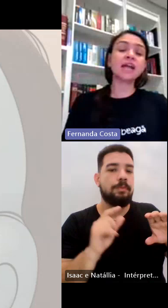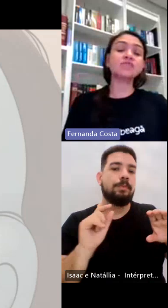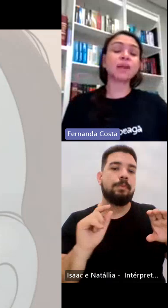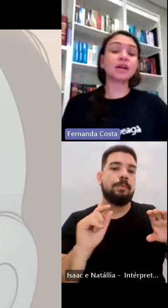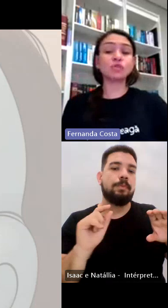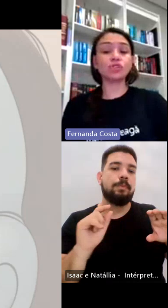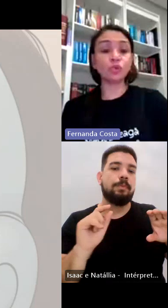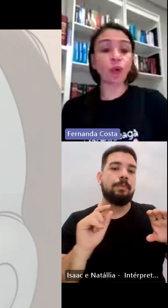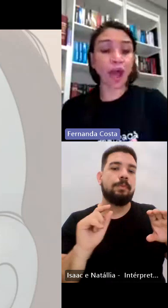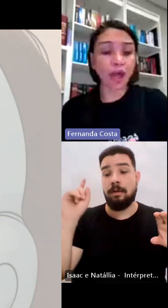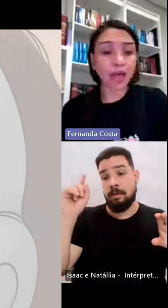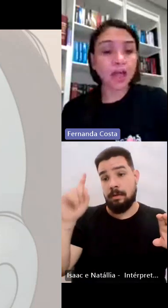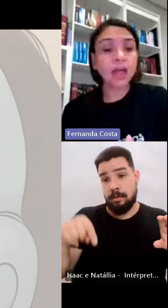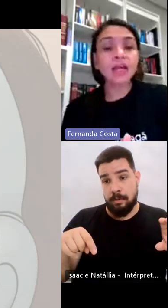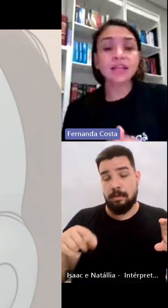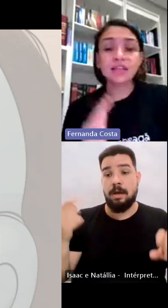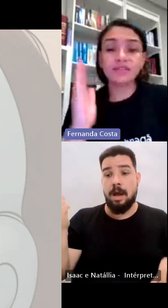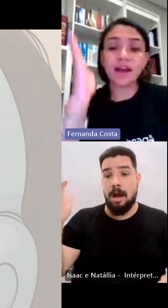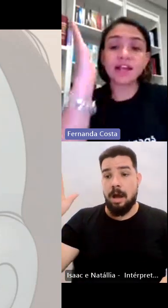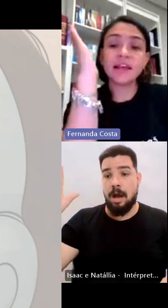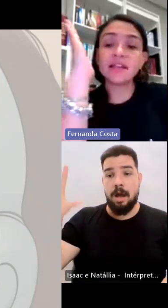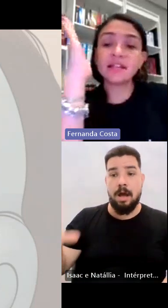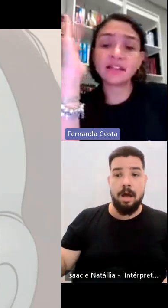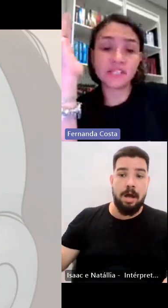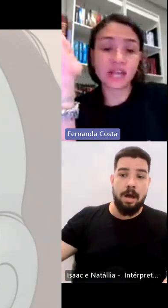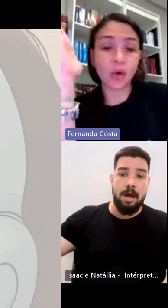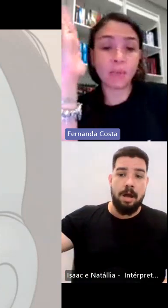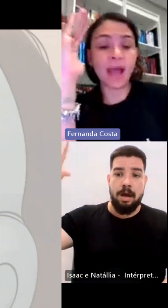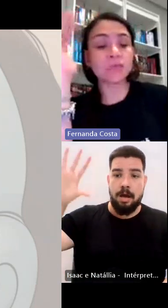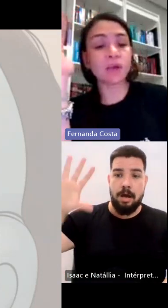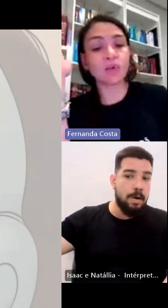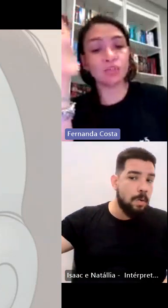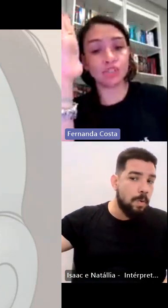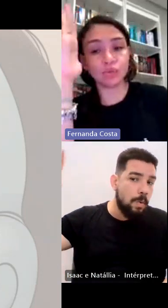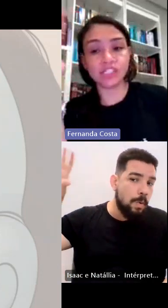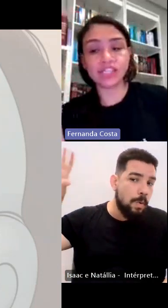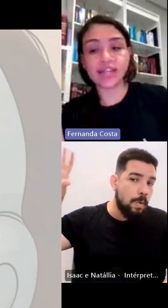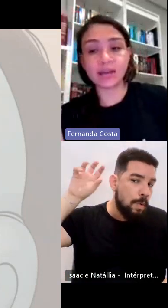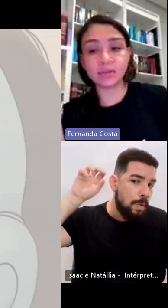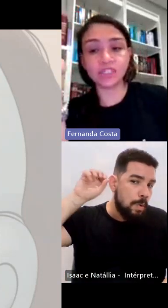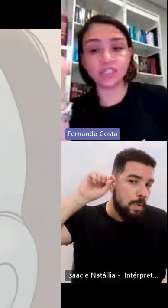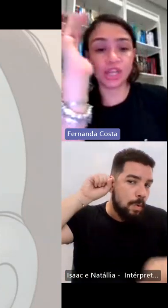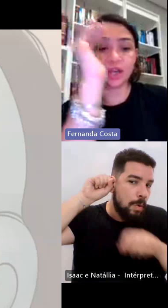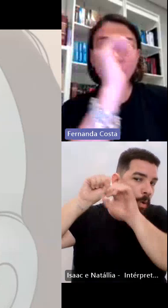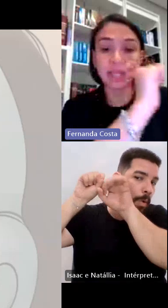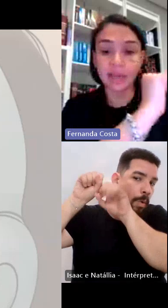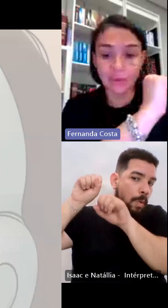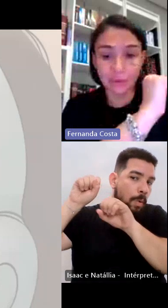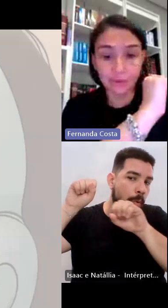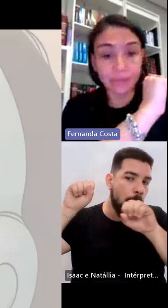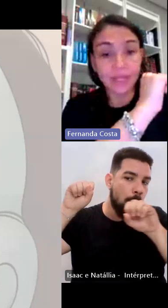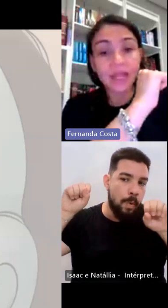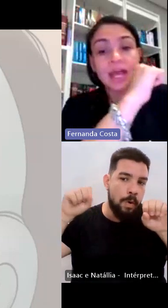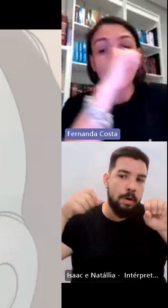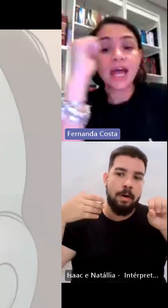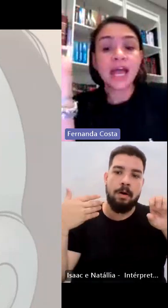respostas às vibrações do ar, que vai atravessar o meato acústico externo e chegam até a